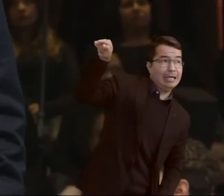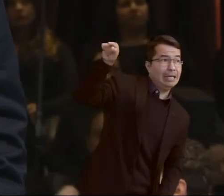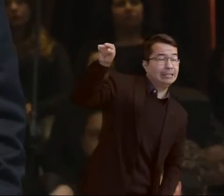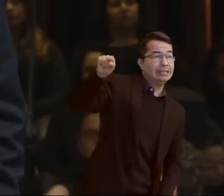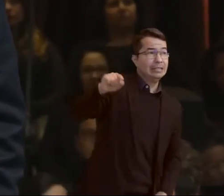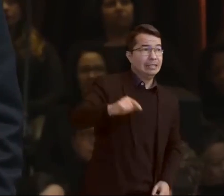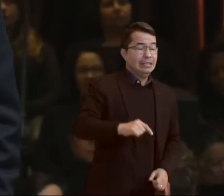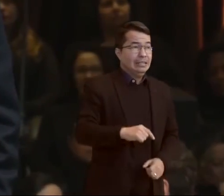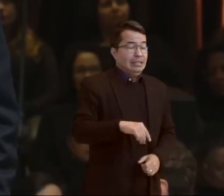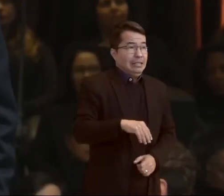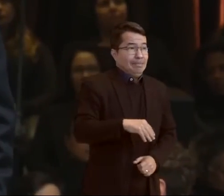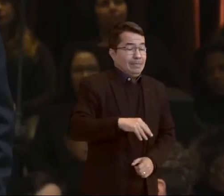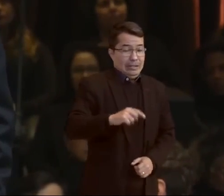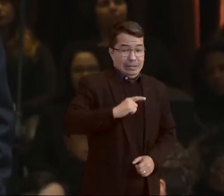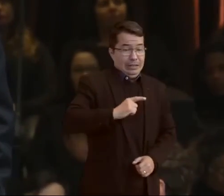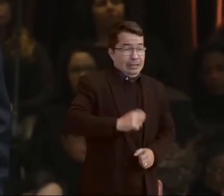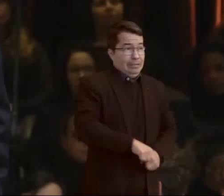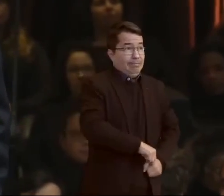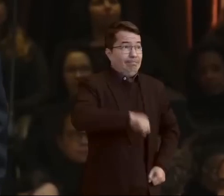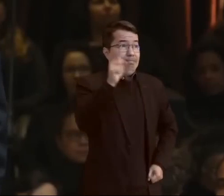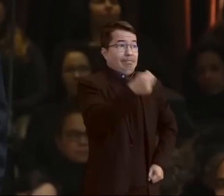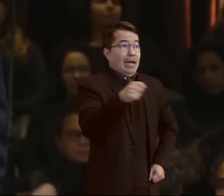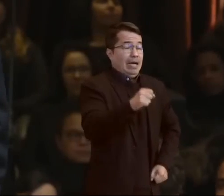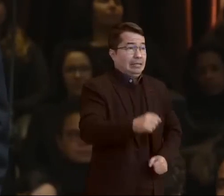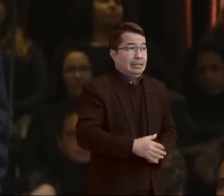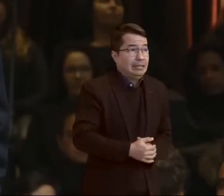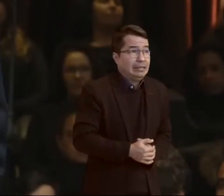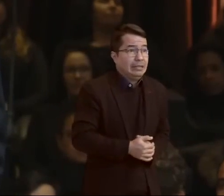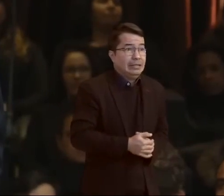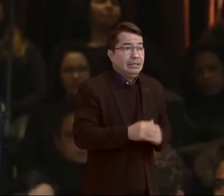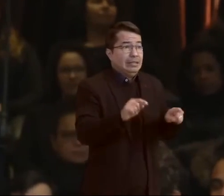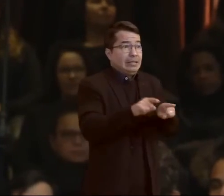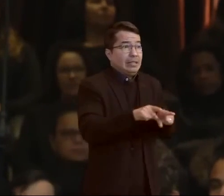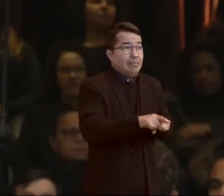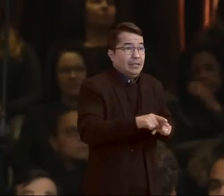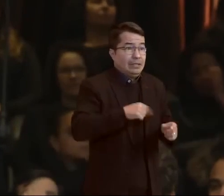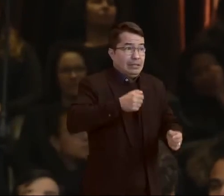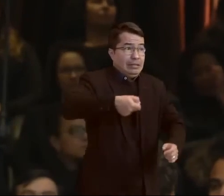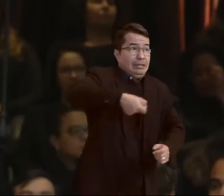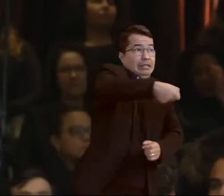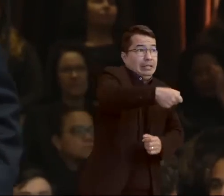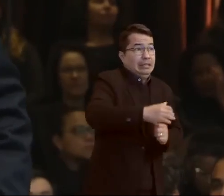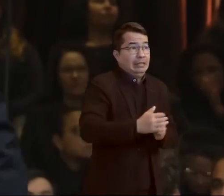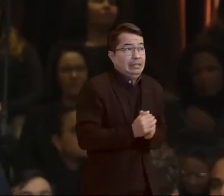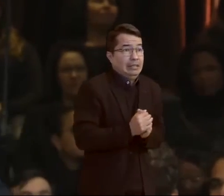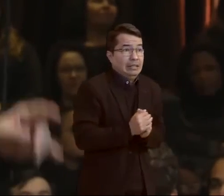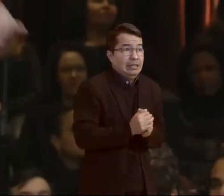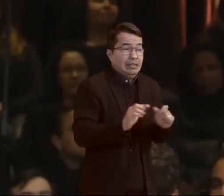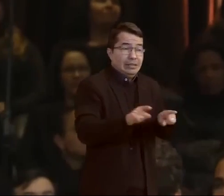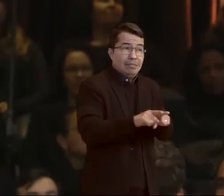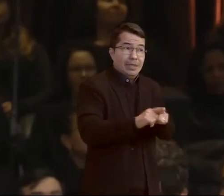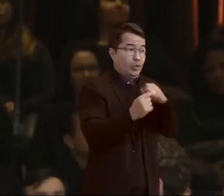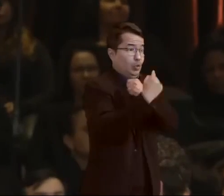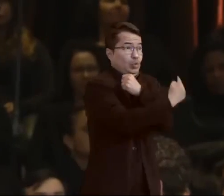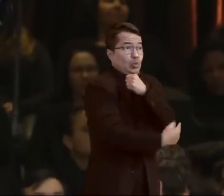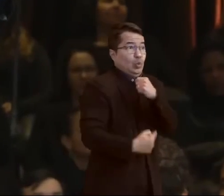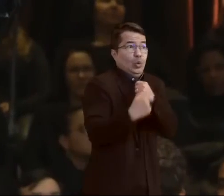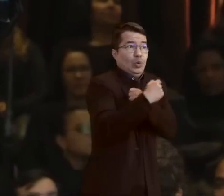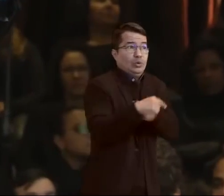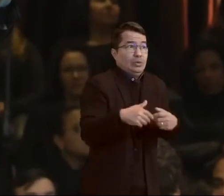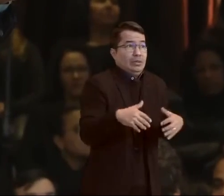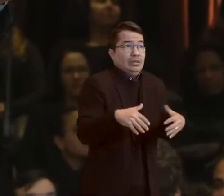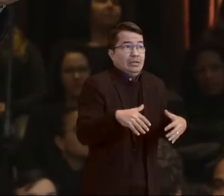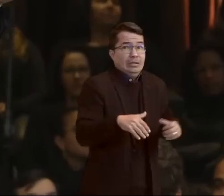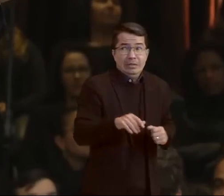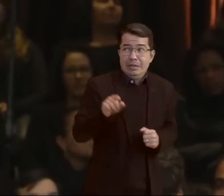Eles têm espadas, lanças, escudos. E o pior, os soldados mais